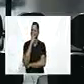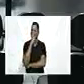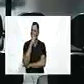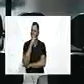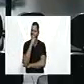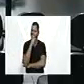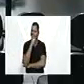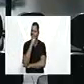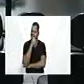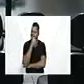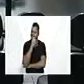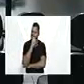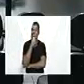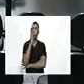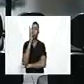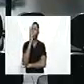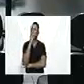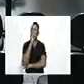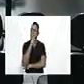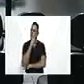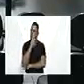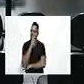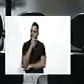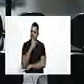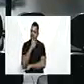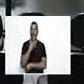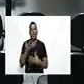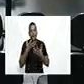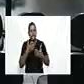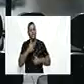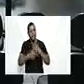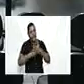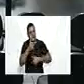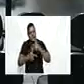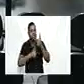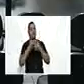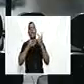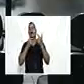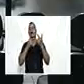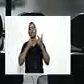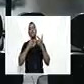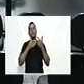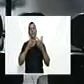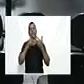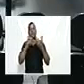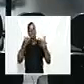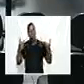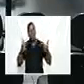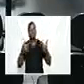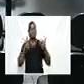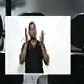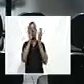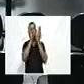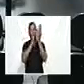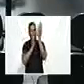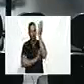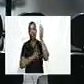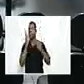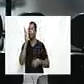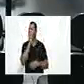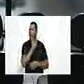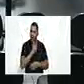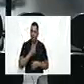burocrático tudo é dependo eu quero fazer isso eu quero eu preciso fazer isso tudo é burocrático tudo a gente